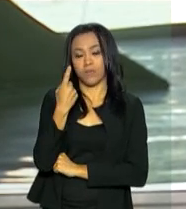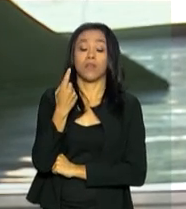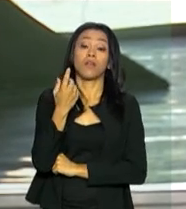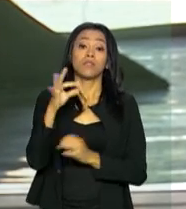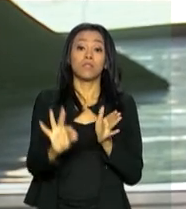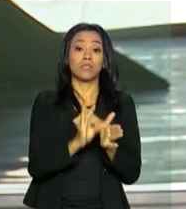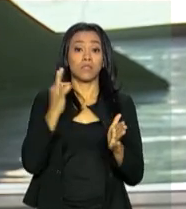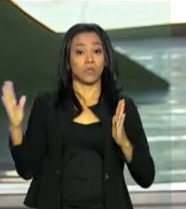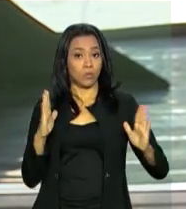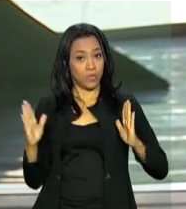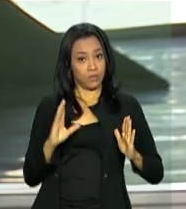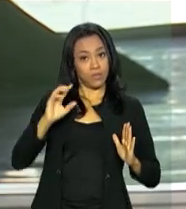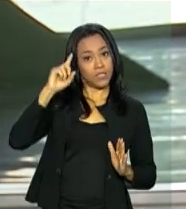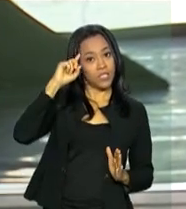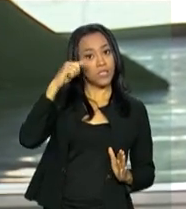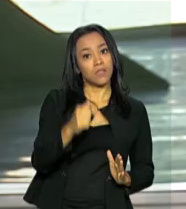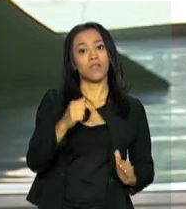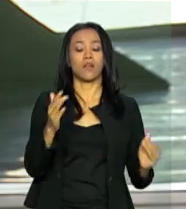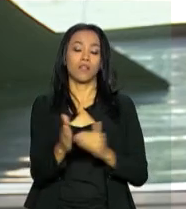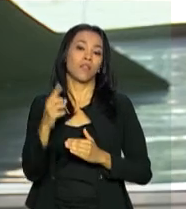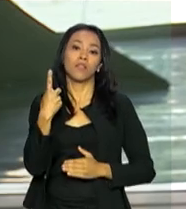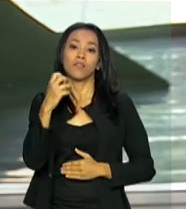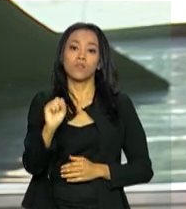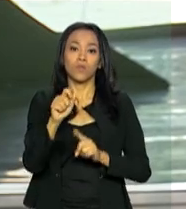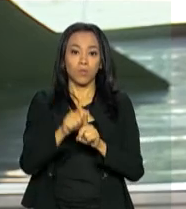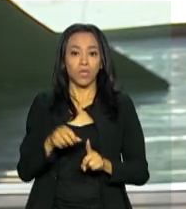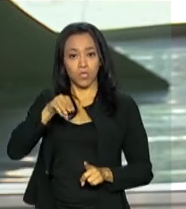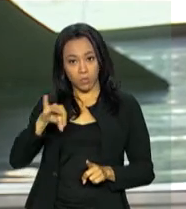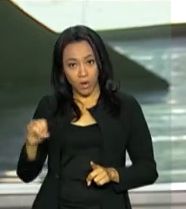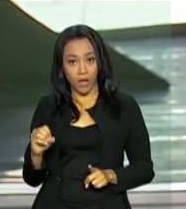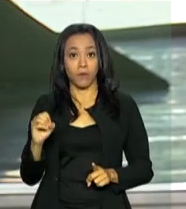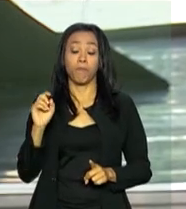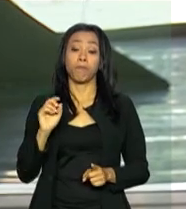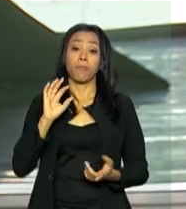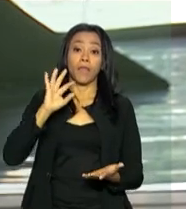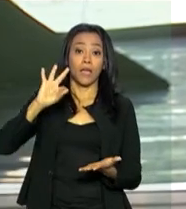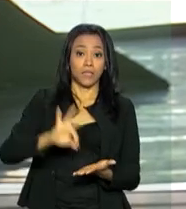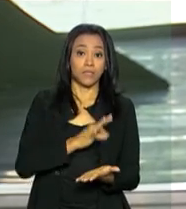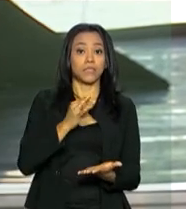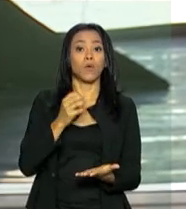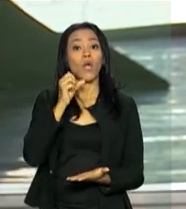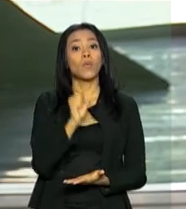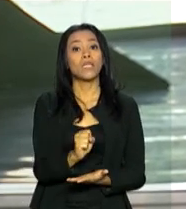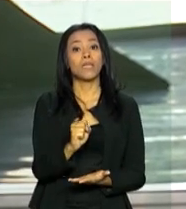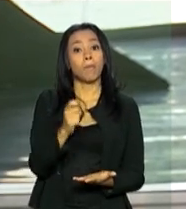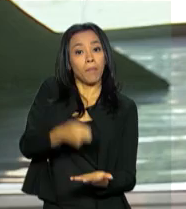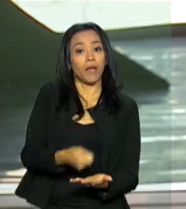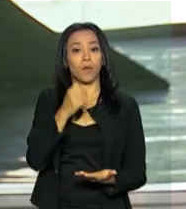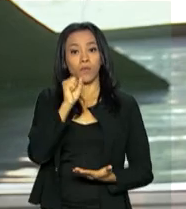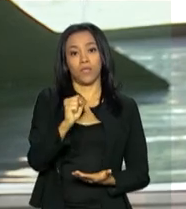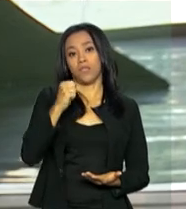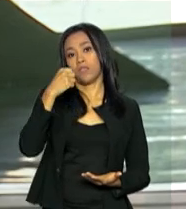entre os dias 7 e 18 de maio a taxa de inscrição custa 82 reais a